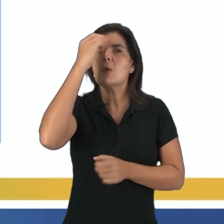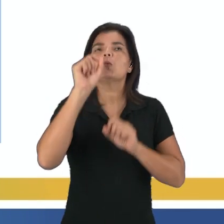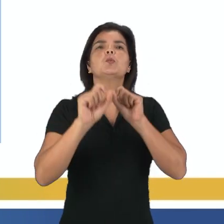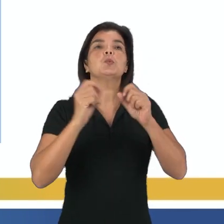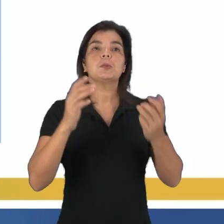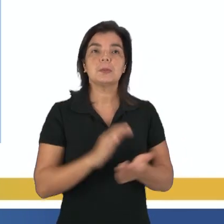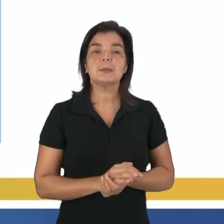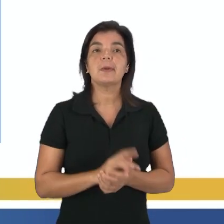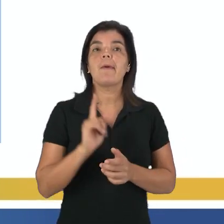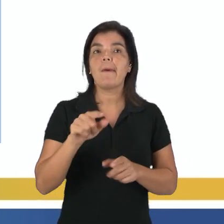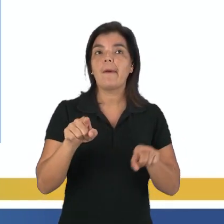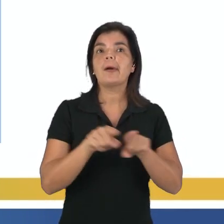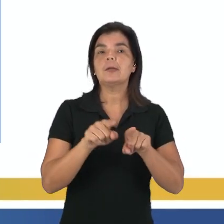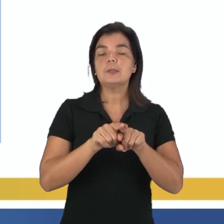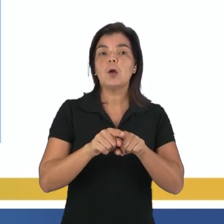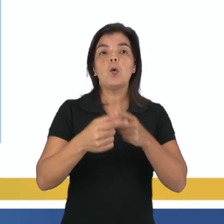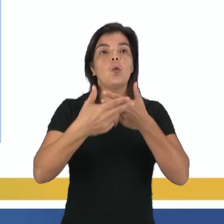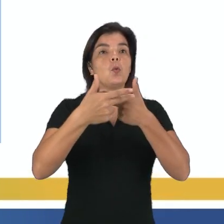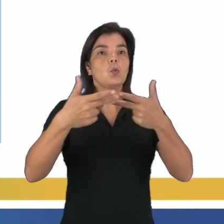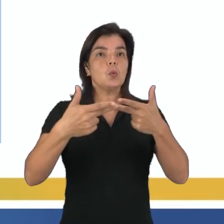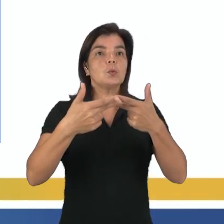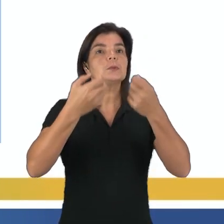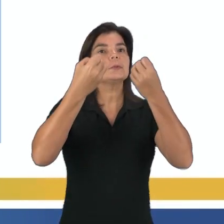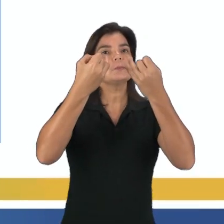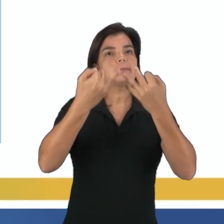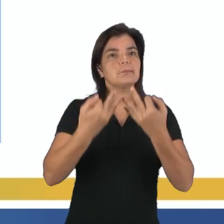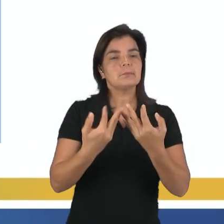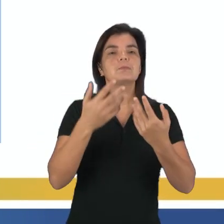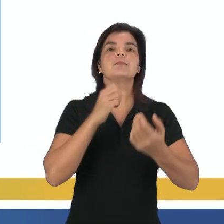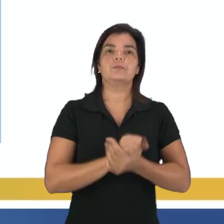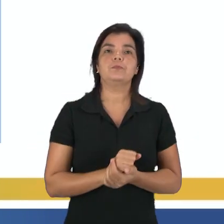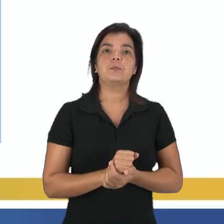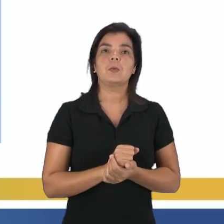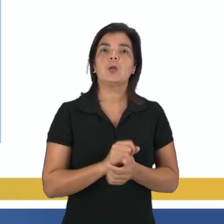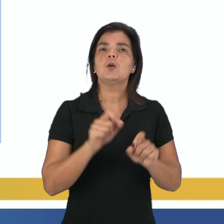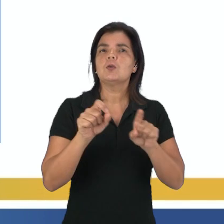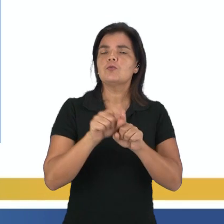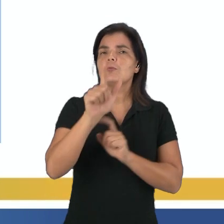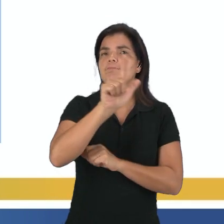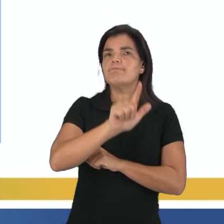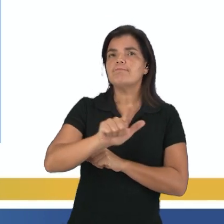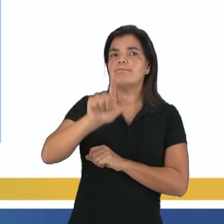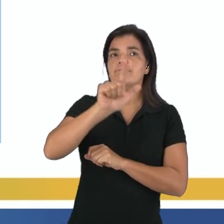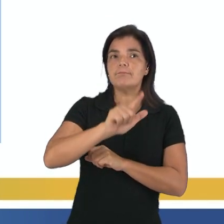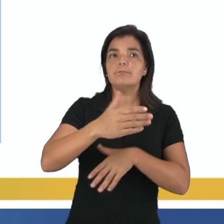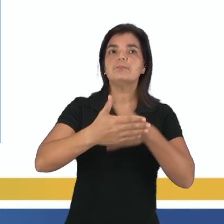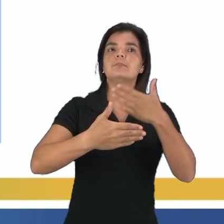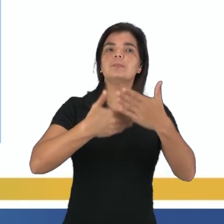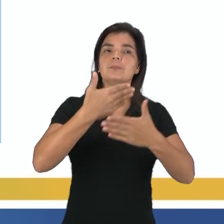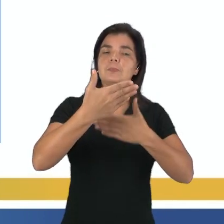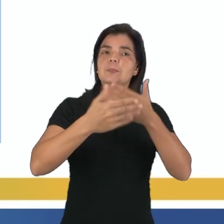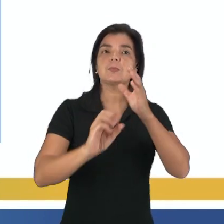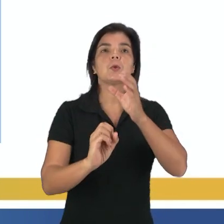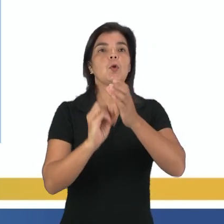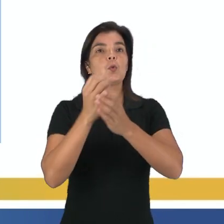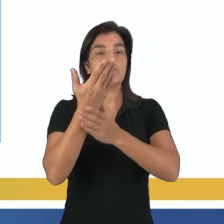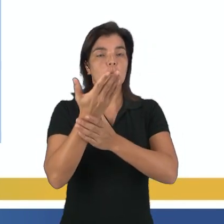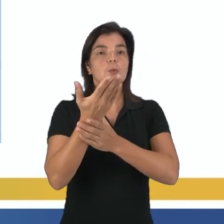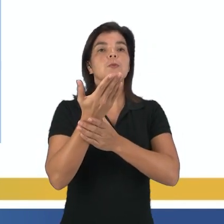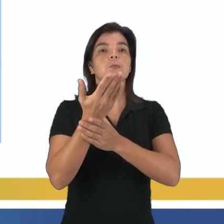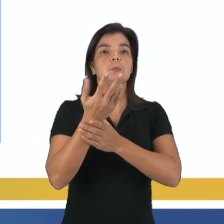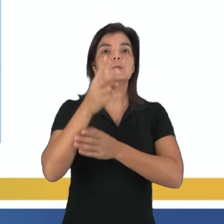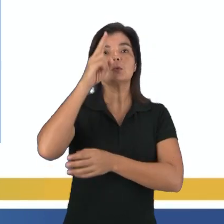memórias? As memórias são relatos que alguém faz, uma forma literária de contar